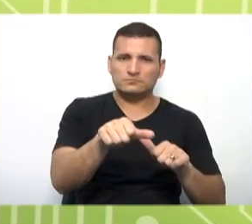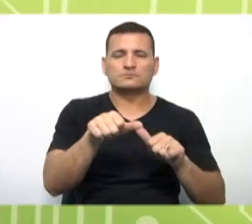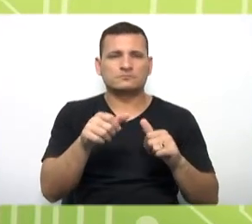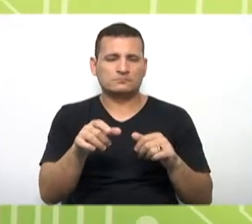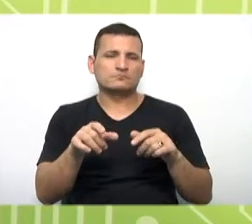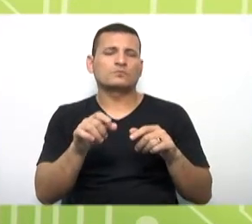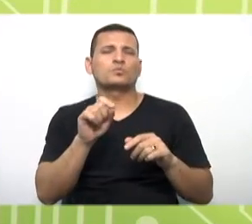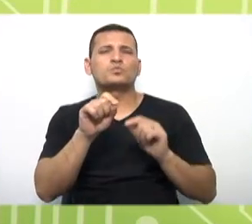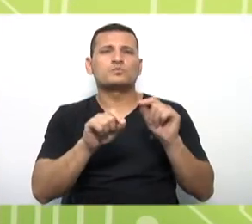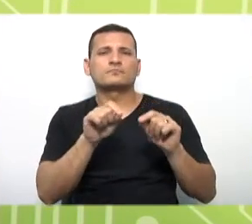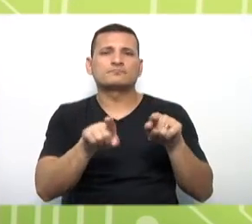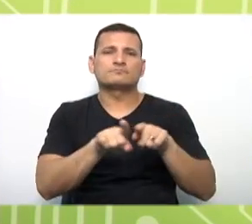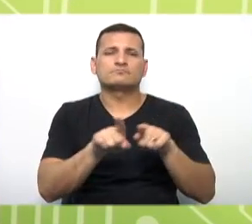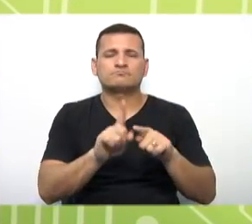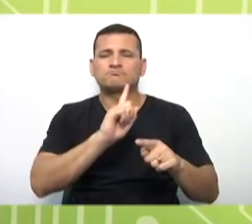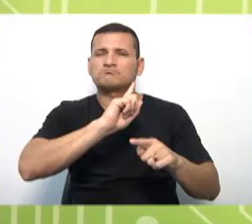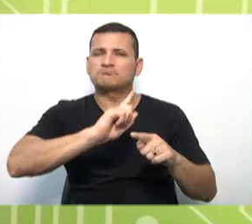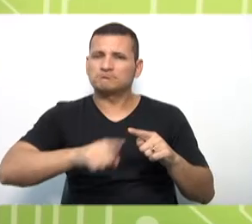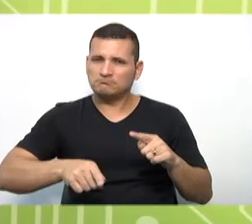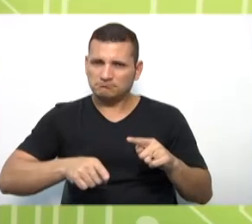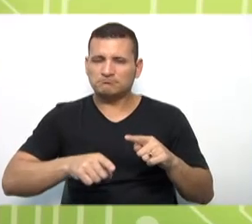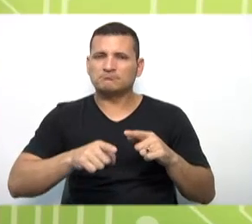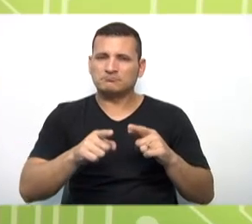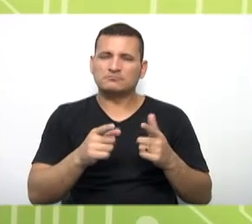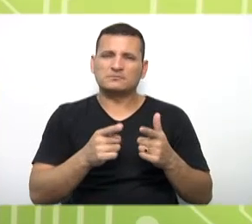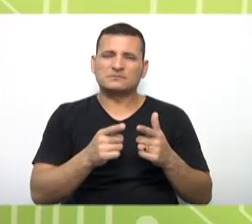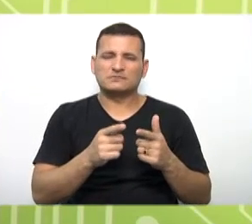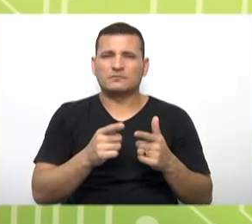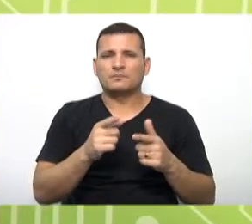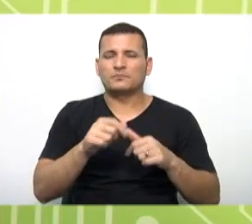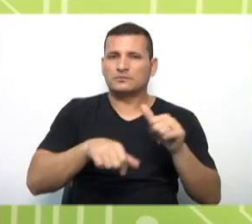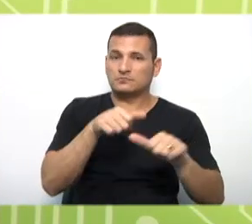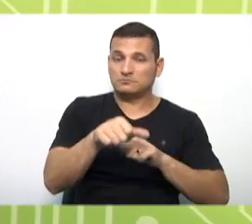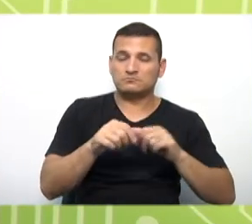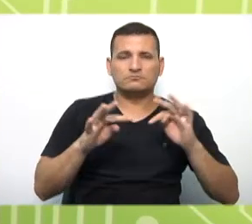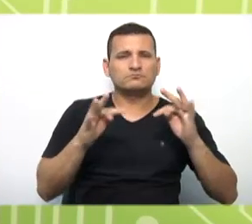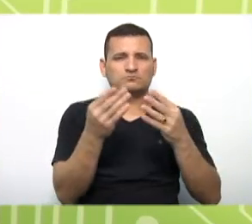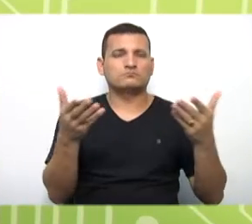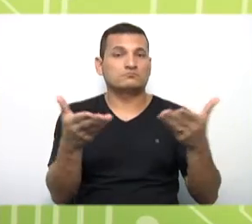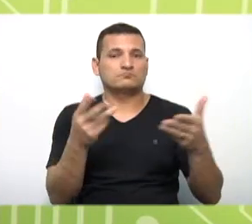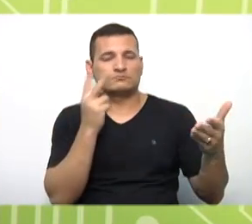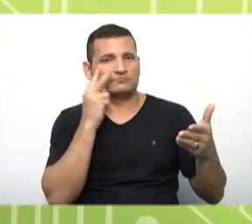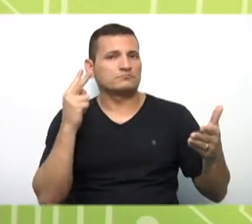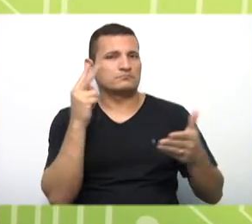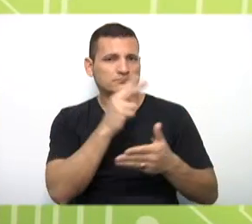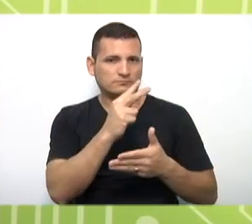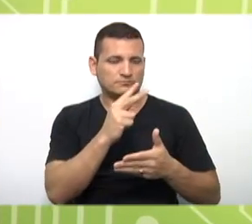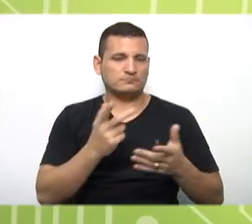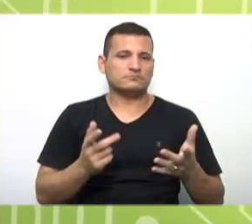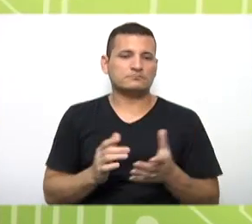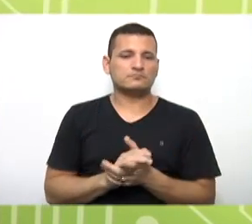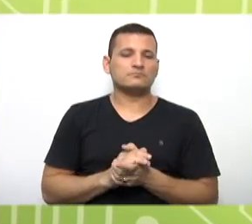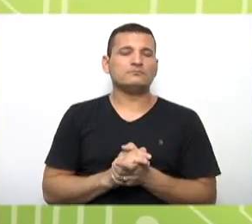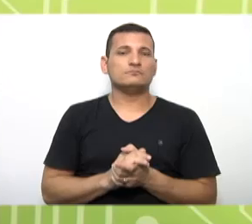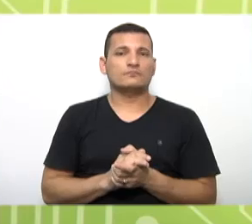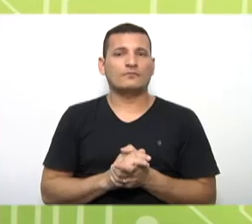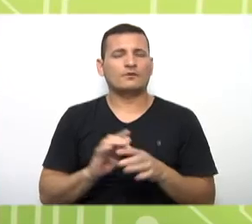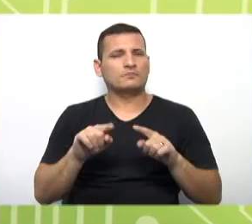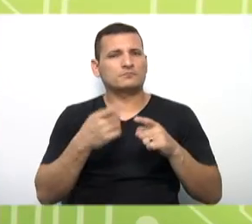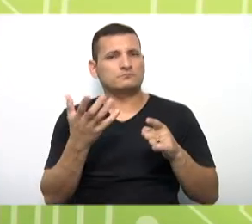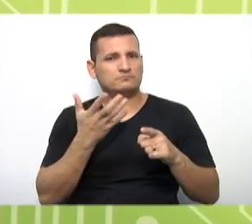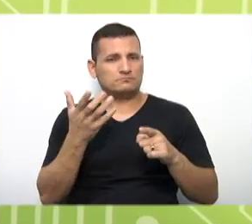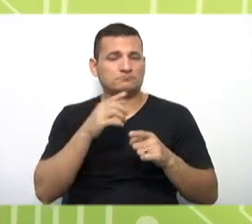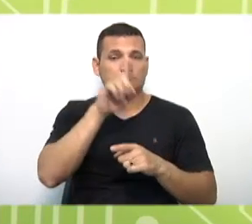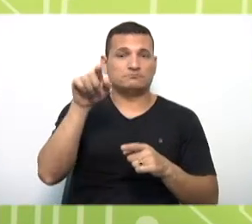que impedem a mudança, todas as questões nós vamos tratar a partir de agora. Mas quero deixar essa interrogação aí